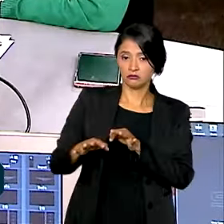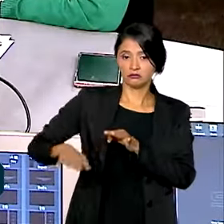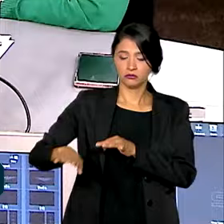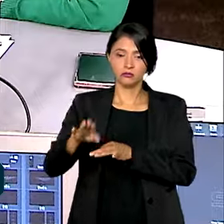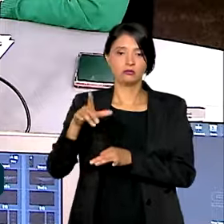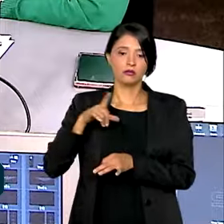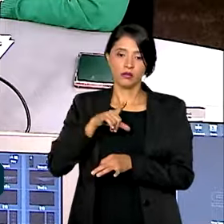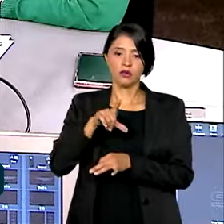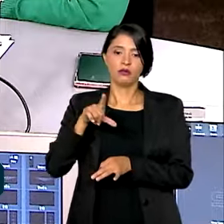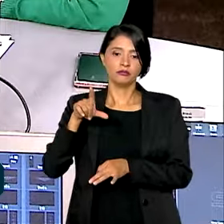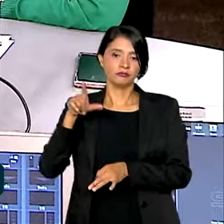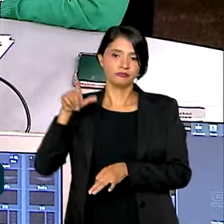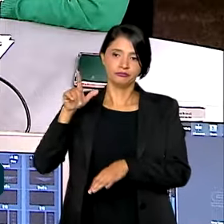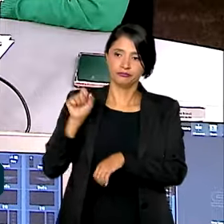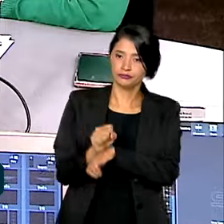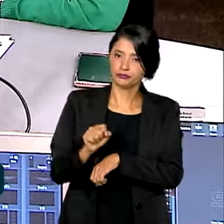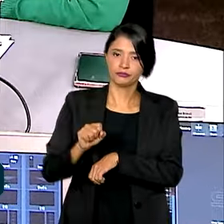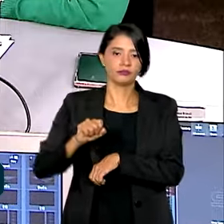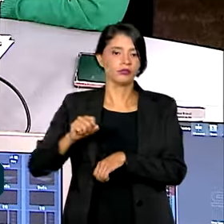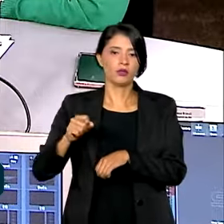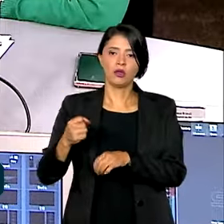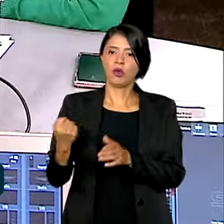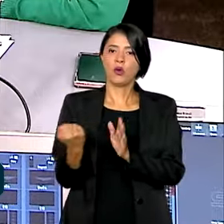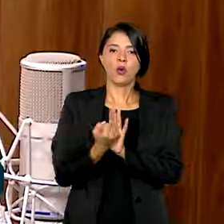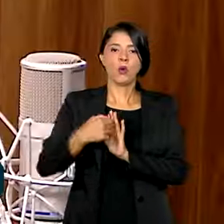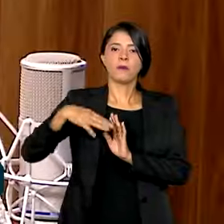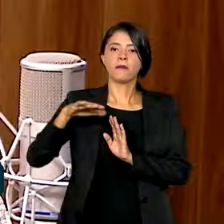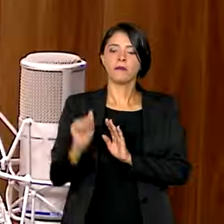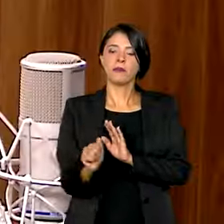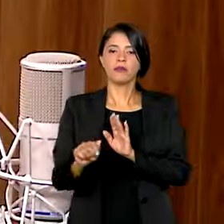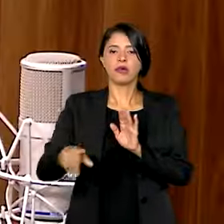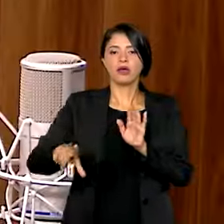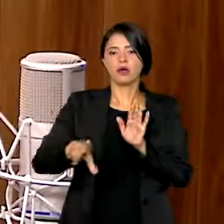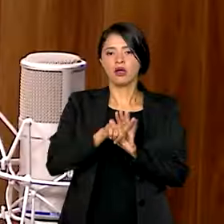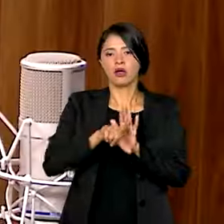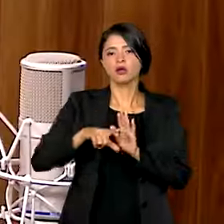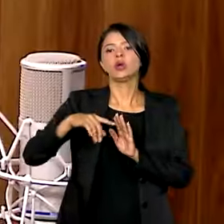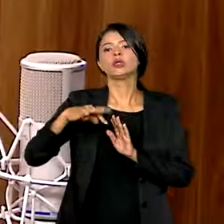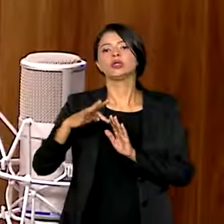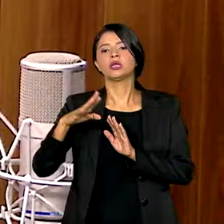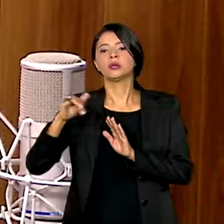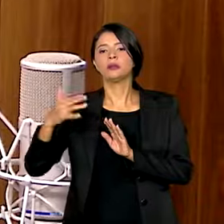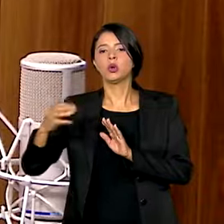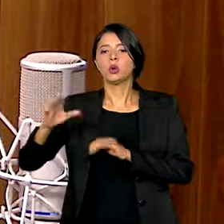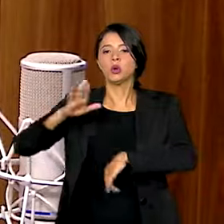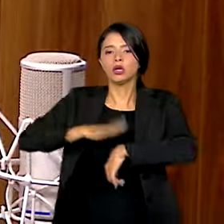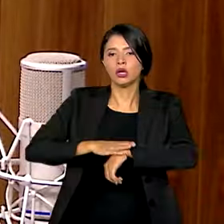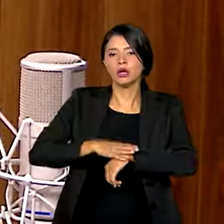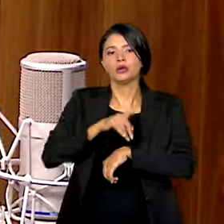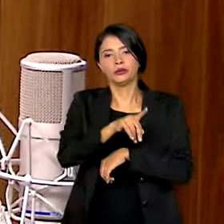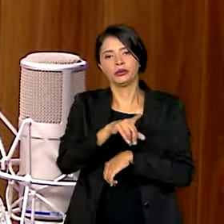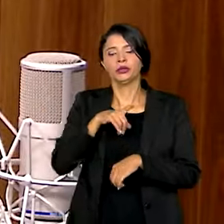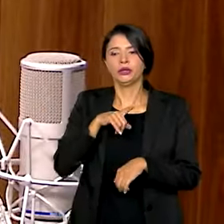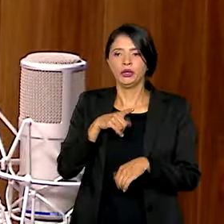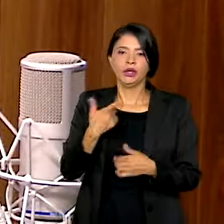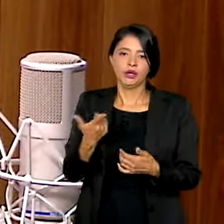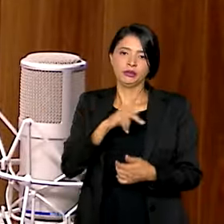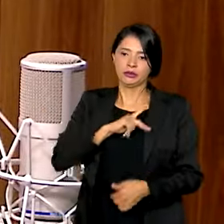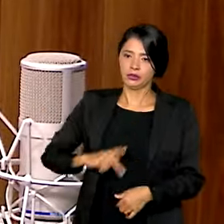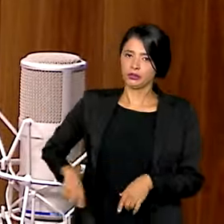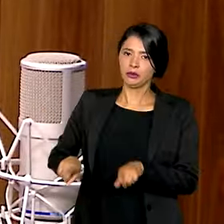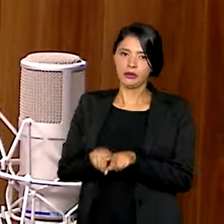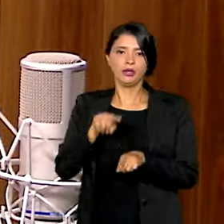enterrou o marco temporal, o presidente Lula afastou o marco temporal, né, e o Congresso insiste ainda com essa ideia,